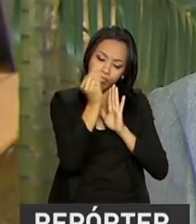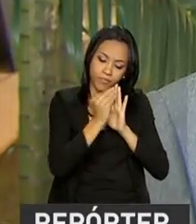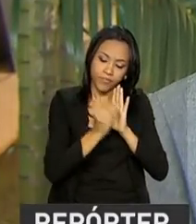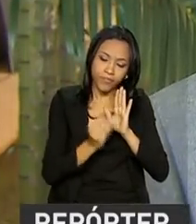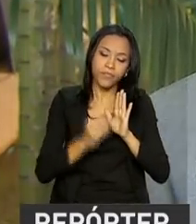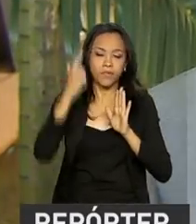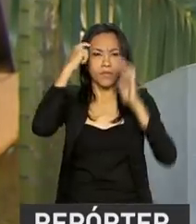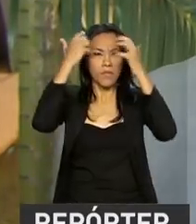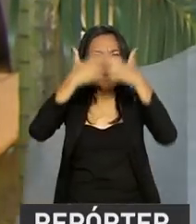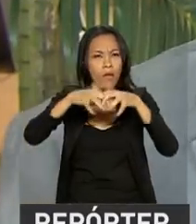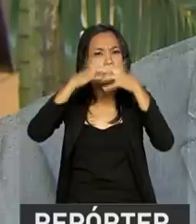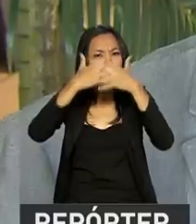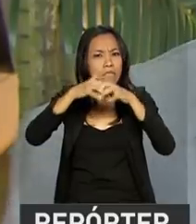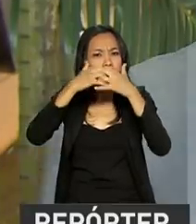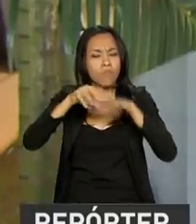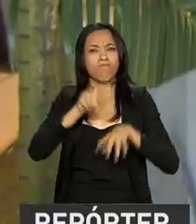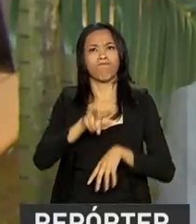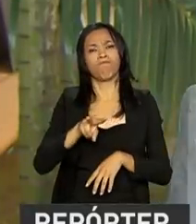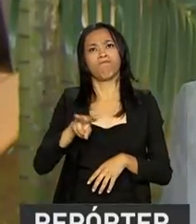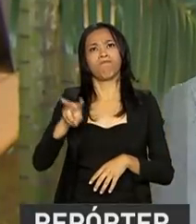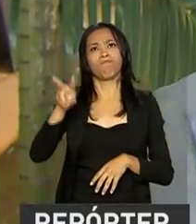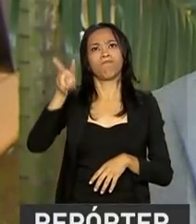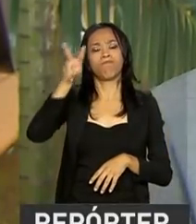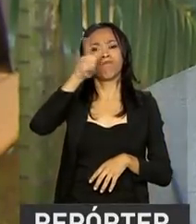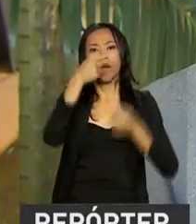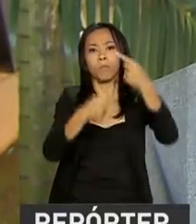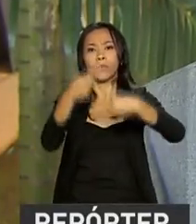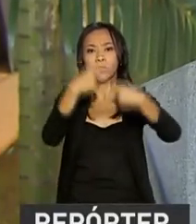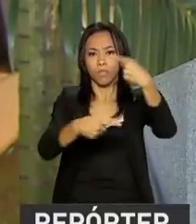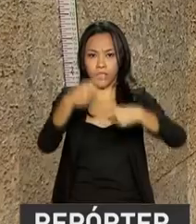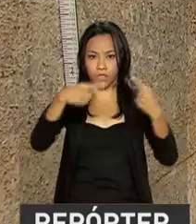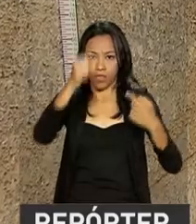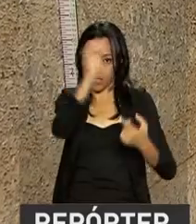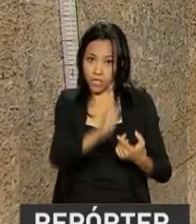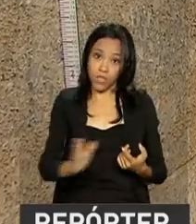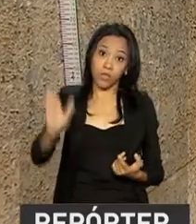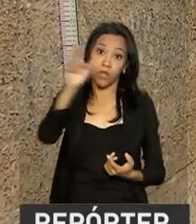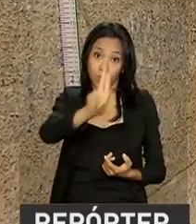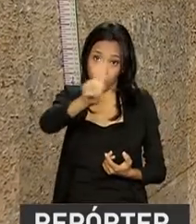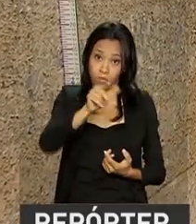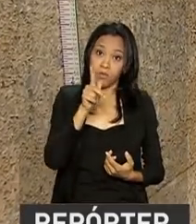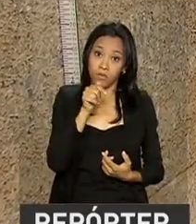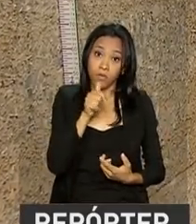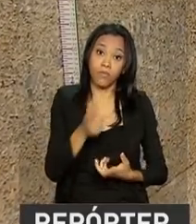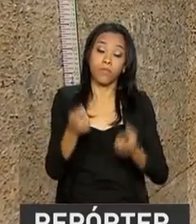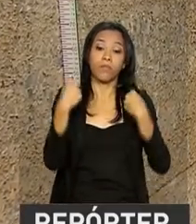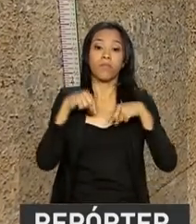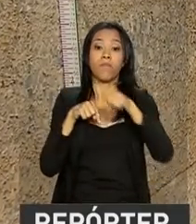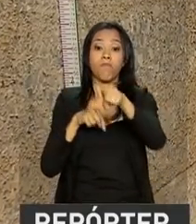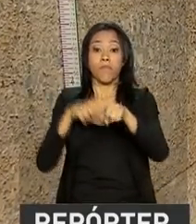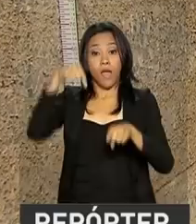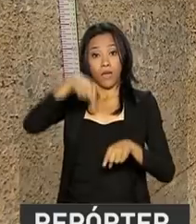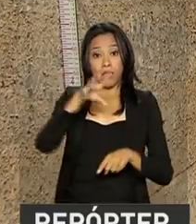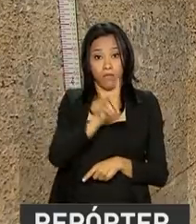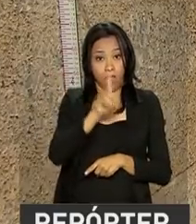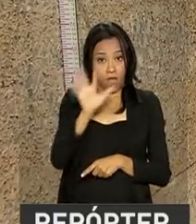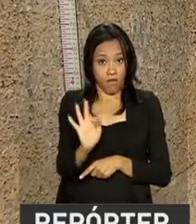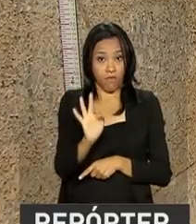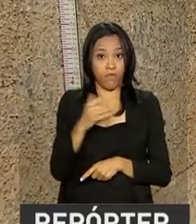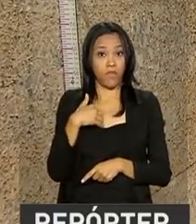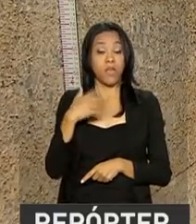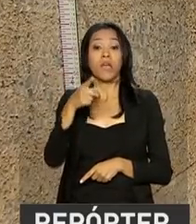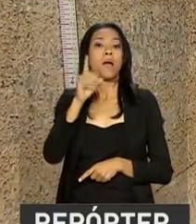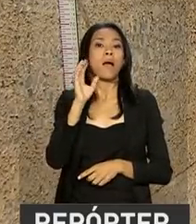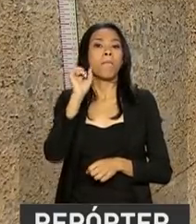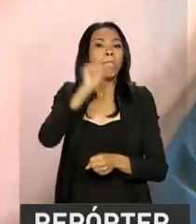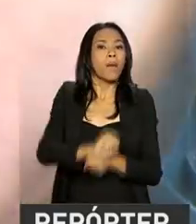reflexão sobre a Política Nacional de Recursos Hídricos. No Distrito Federal, o racionamento ainda não tem data